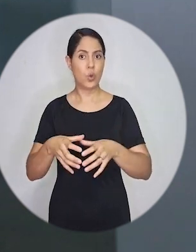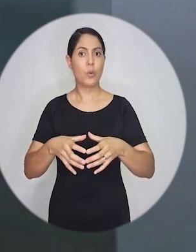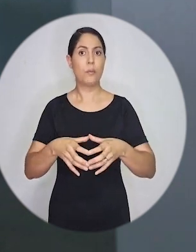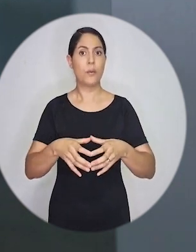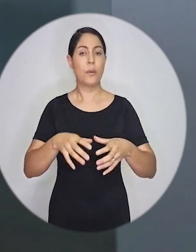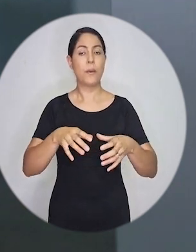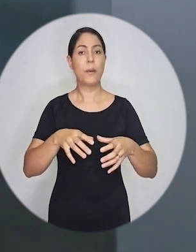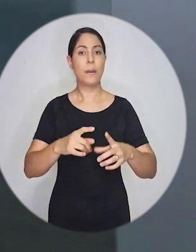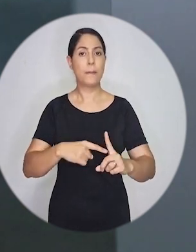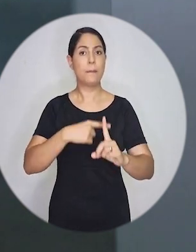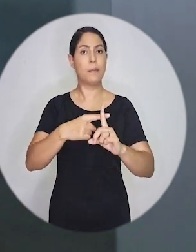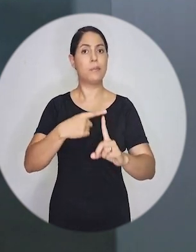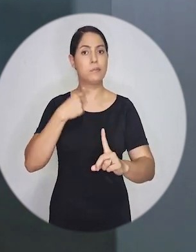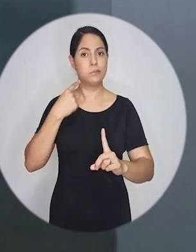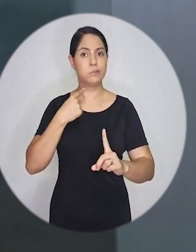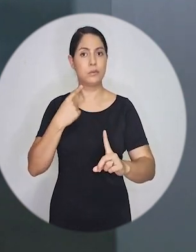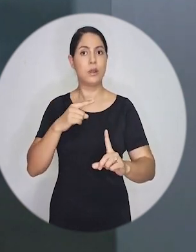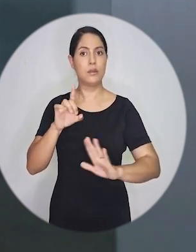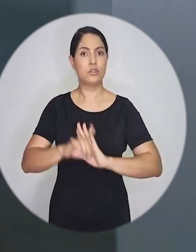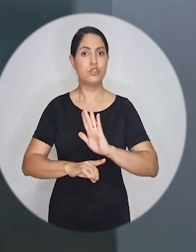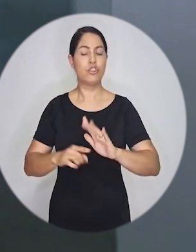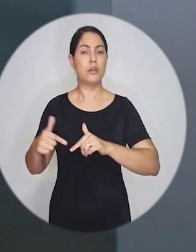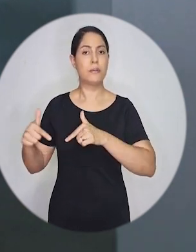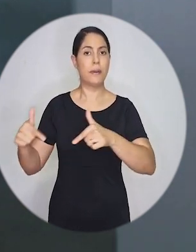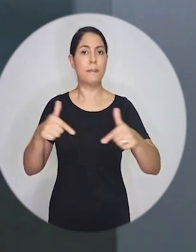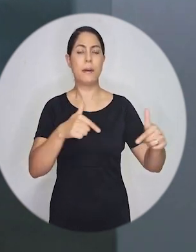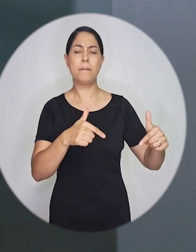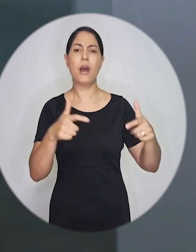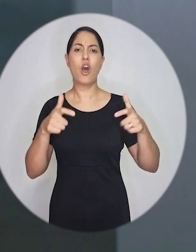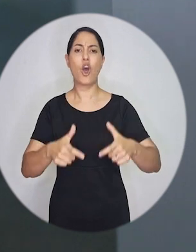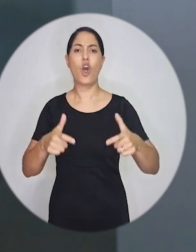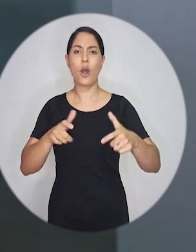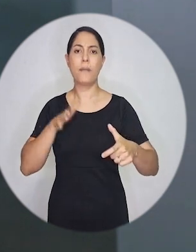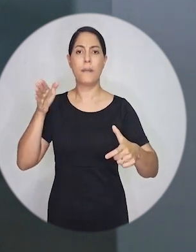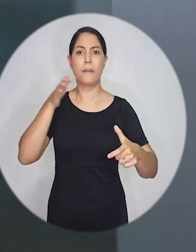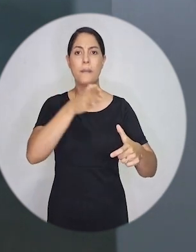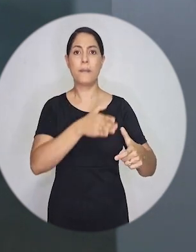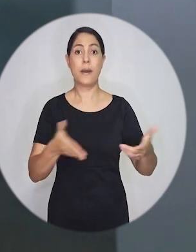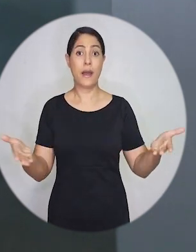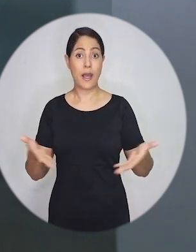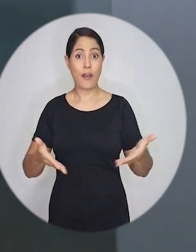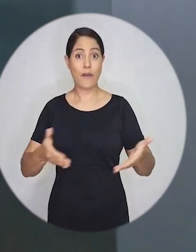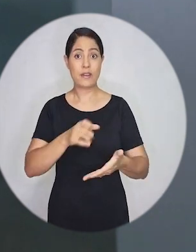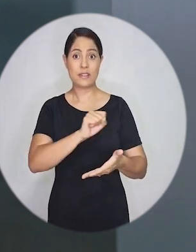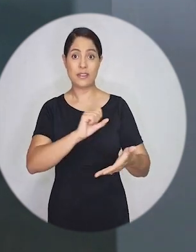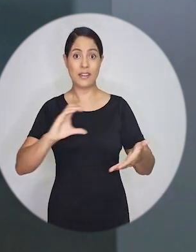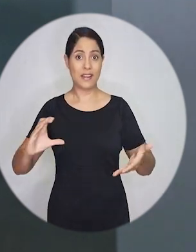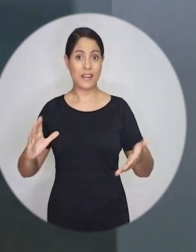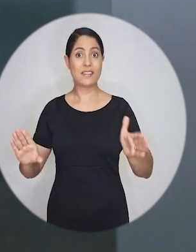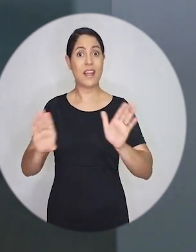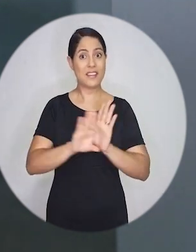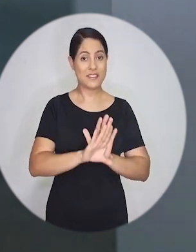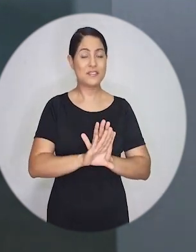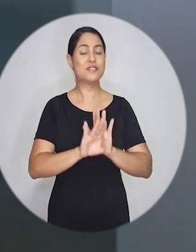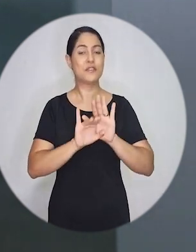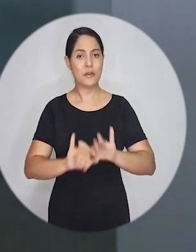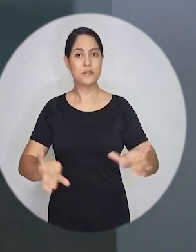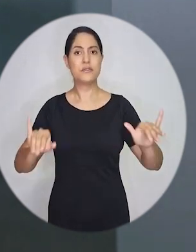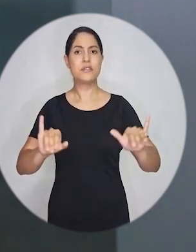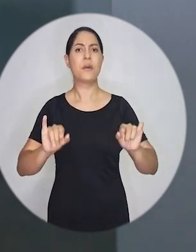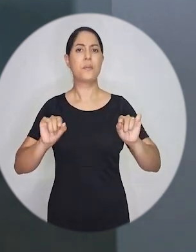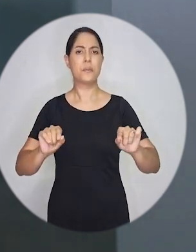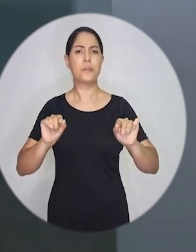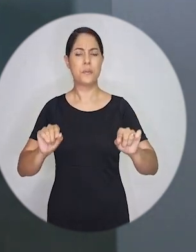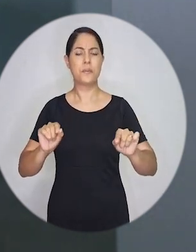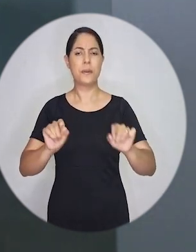a caravana Mais Prerrogativas pelo Brasil chegou a Santa Catarina. O objetivo é se aproximar de advogados e advogadas